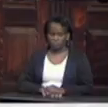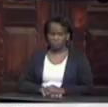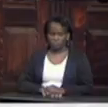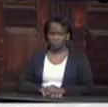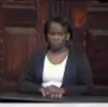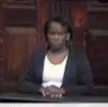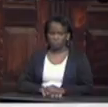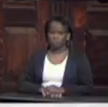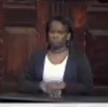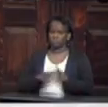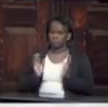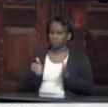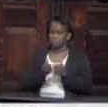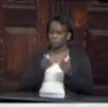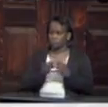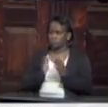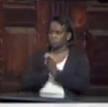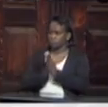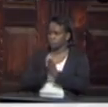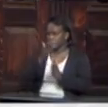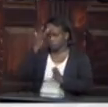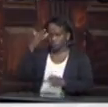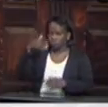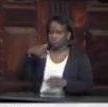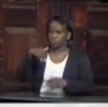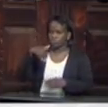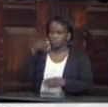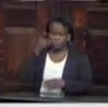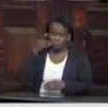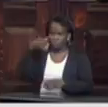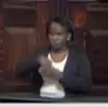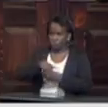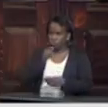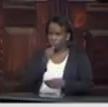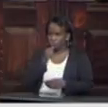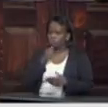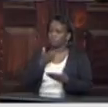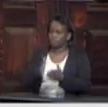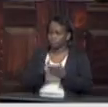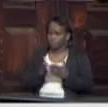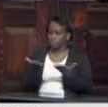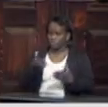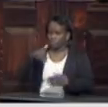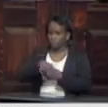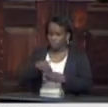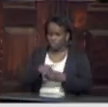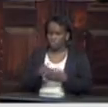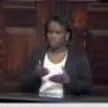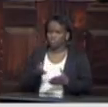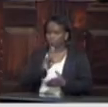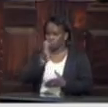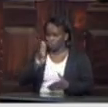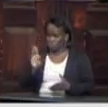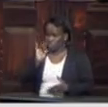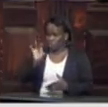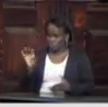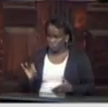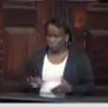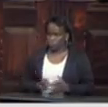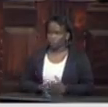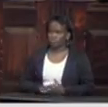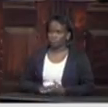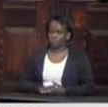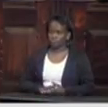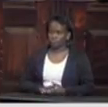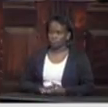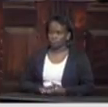Solicitar aos senhores deputados que ainda não procederam à votação, para proceder, estamos em processo de votação nominal.